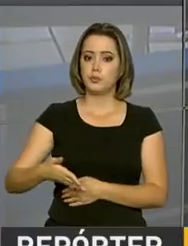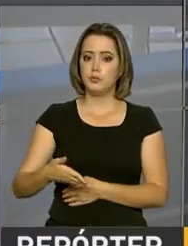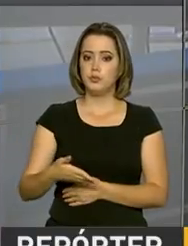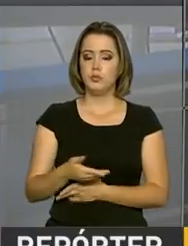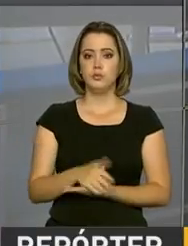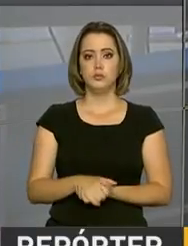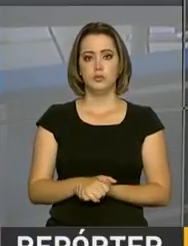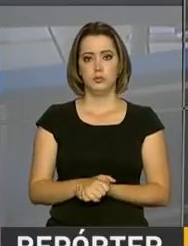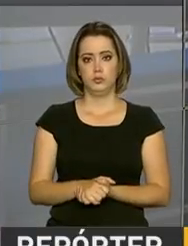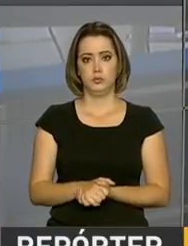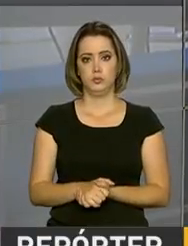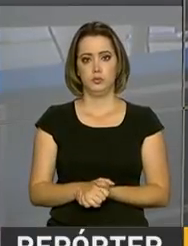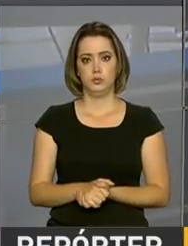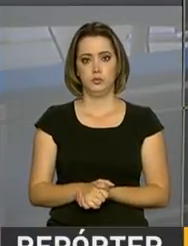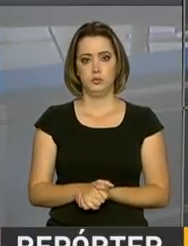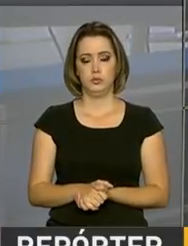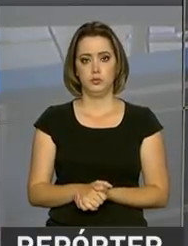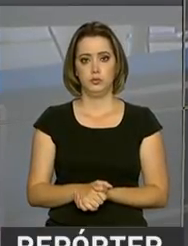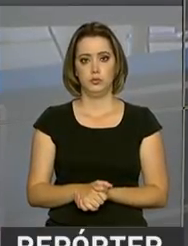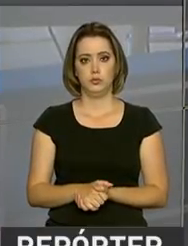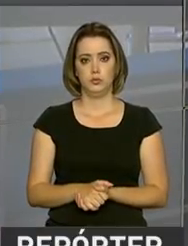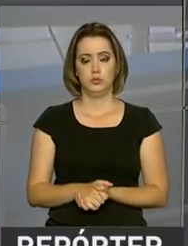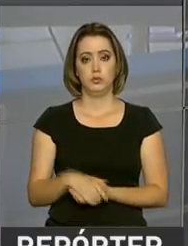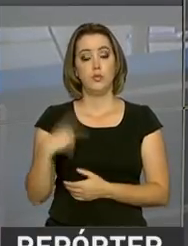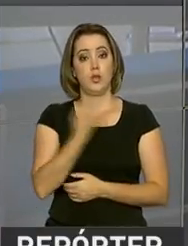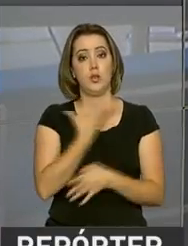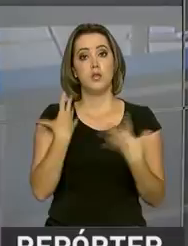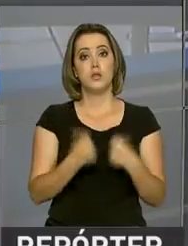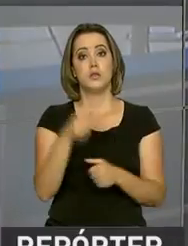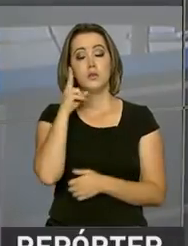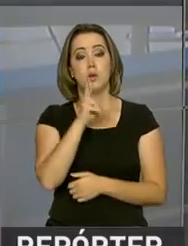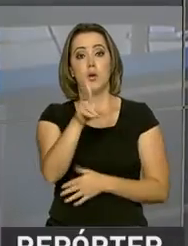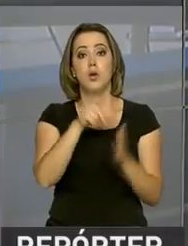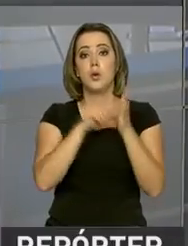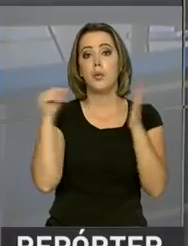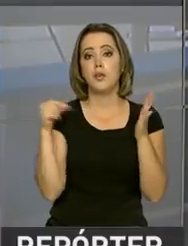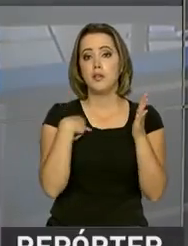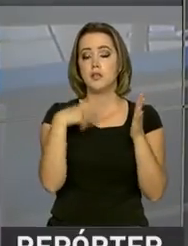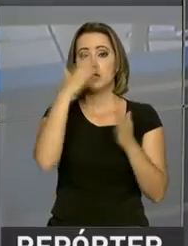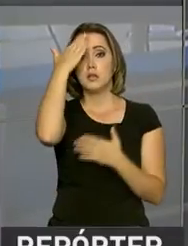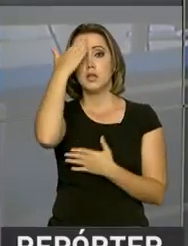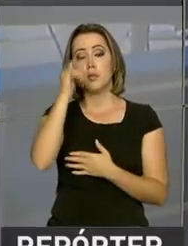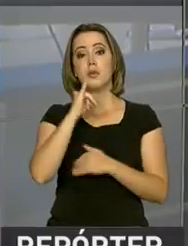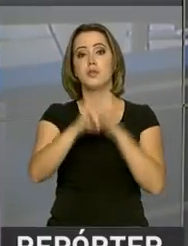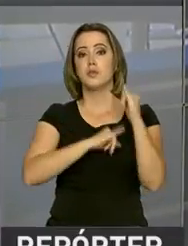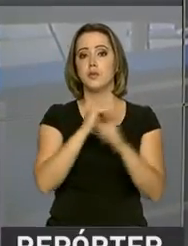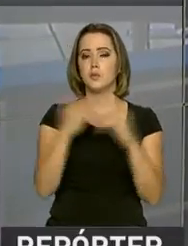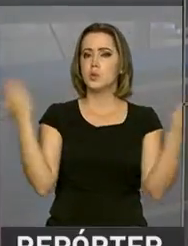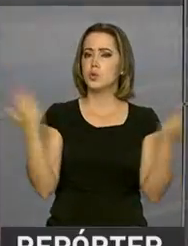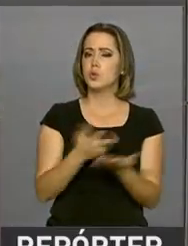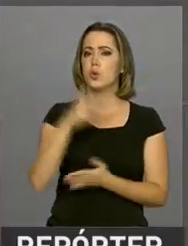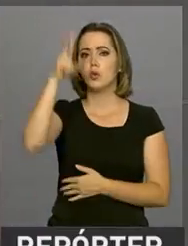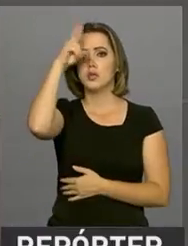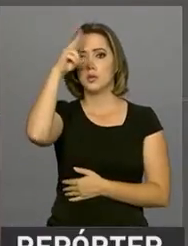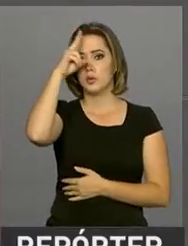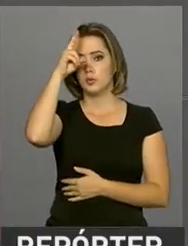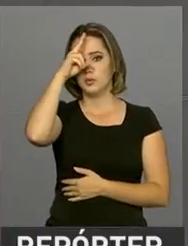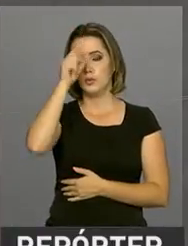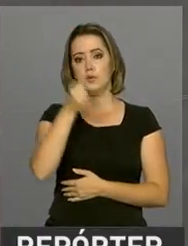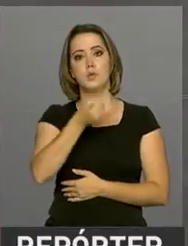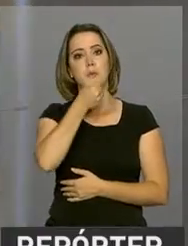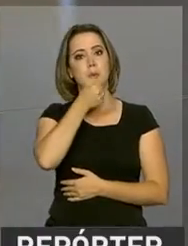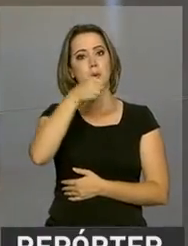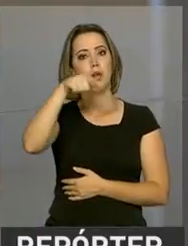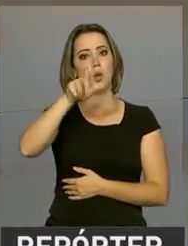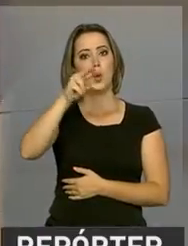www.nature.com gov.br e nós vamos agora ao palácio do planalto saber as informações desta segunda-feira com a